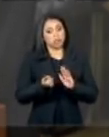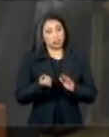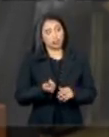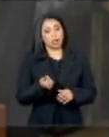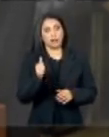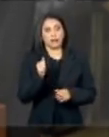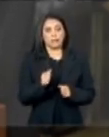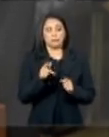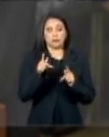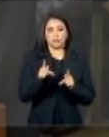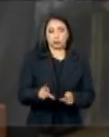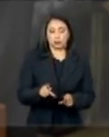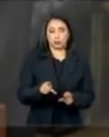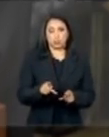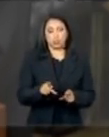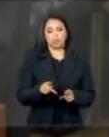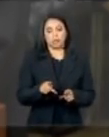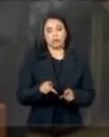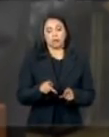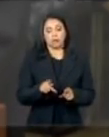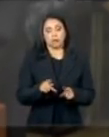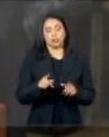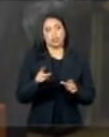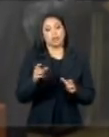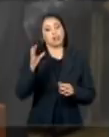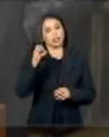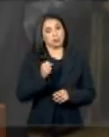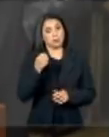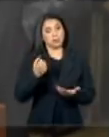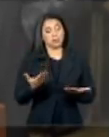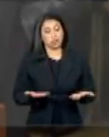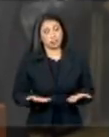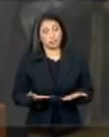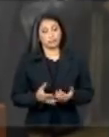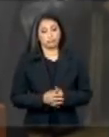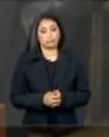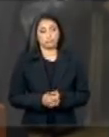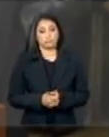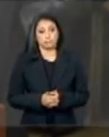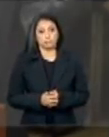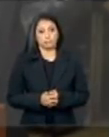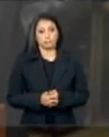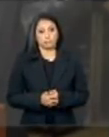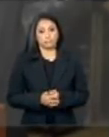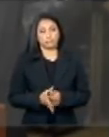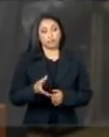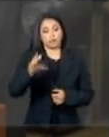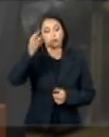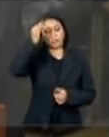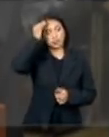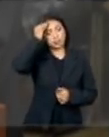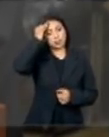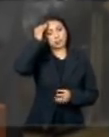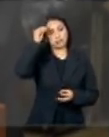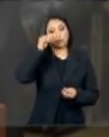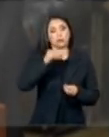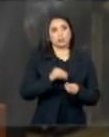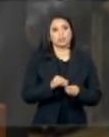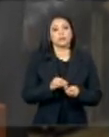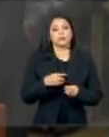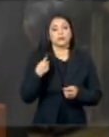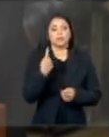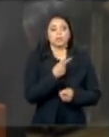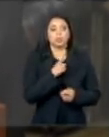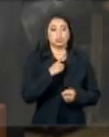a reforma a atenção nós vamos chegar a uma conclusão à conclusão de que ou